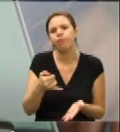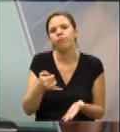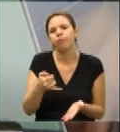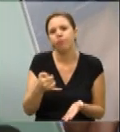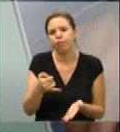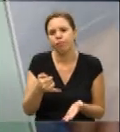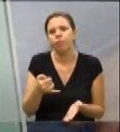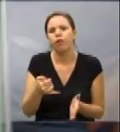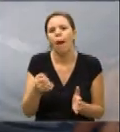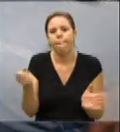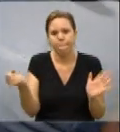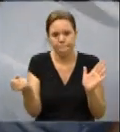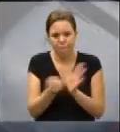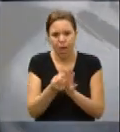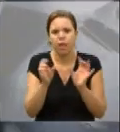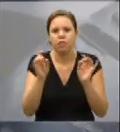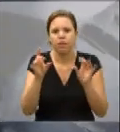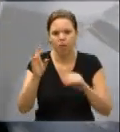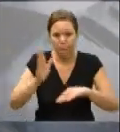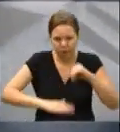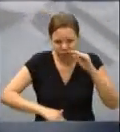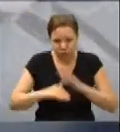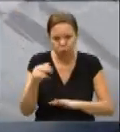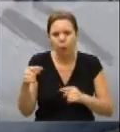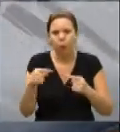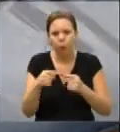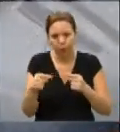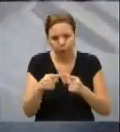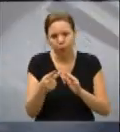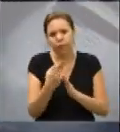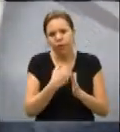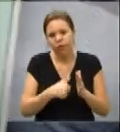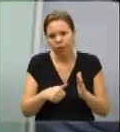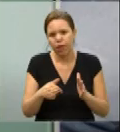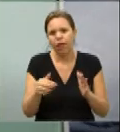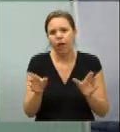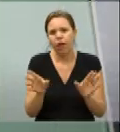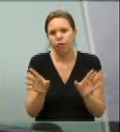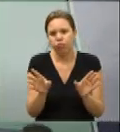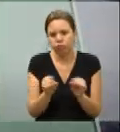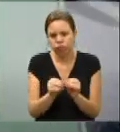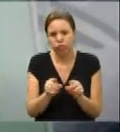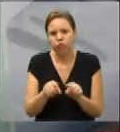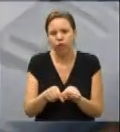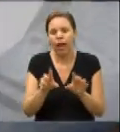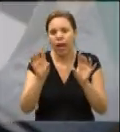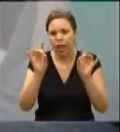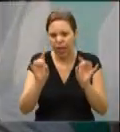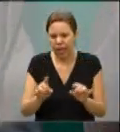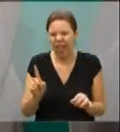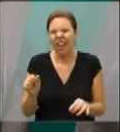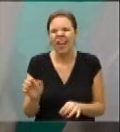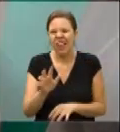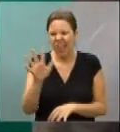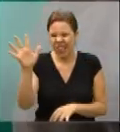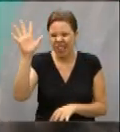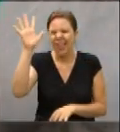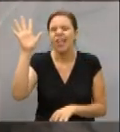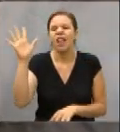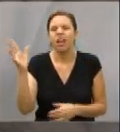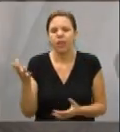nanquim, que é profissional para desenho, para arte final. É caro. Sim, todo material artístico ele é